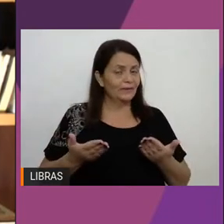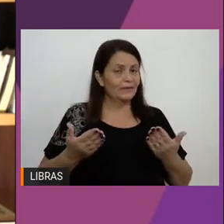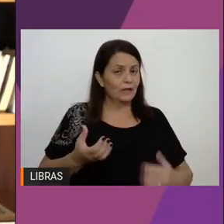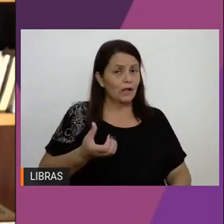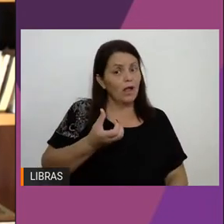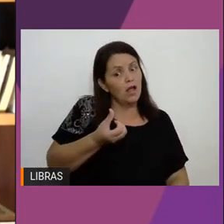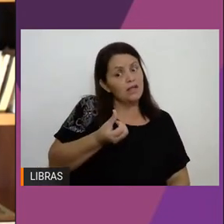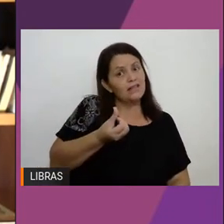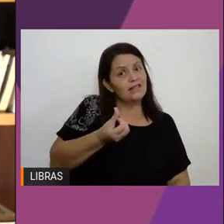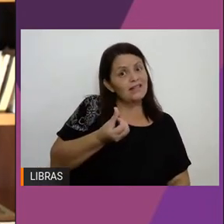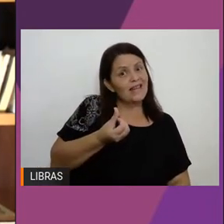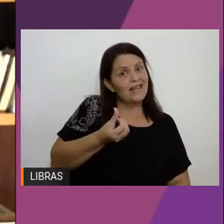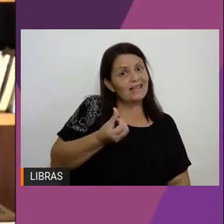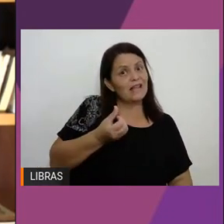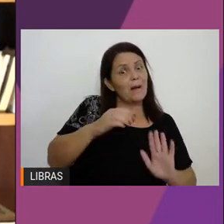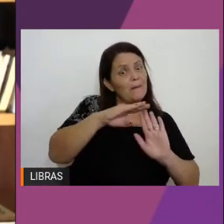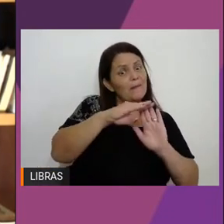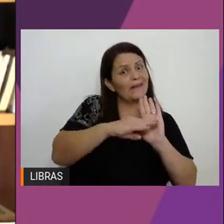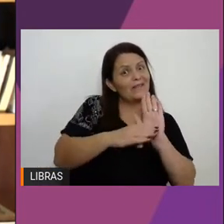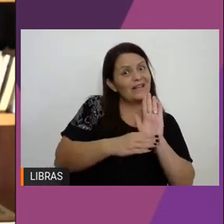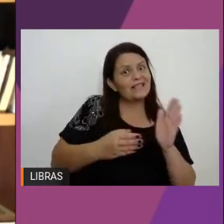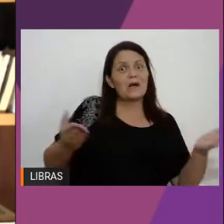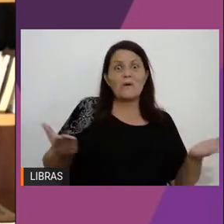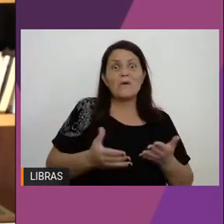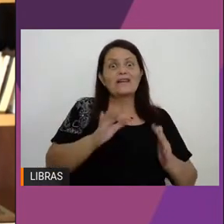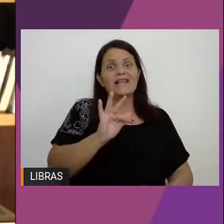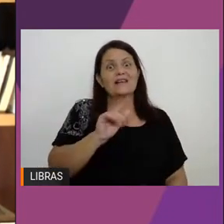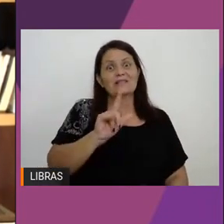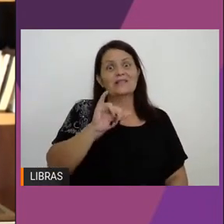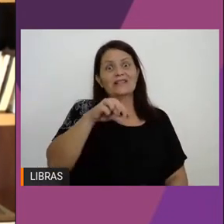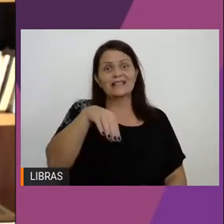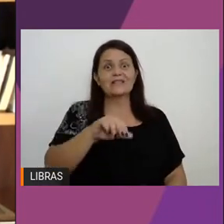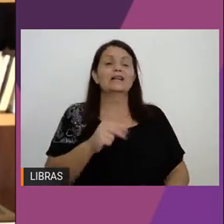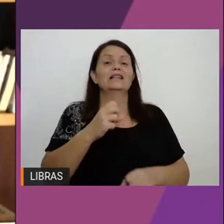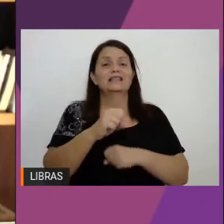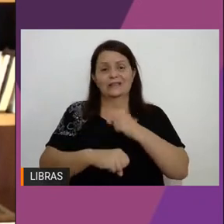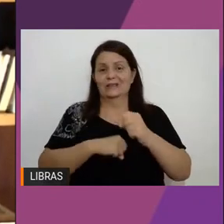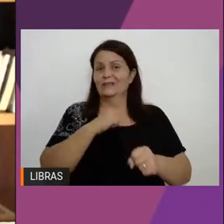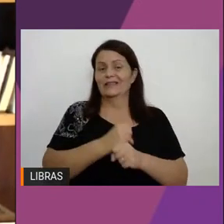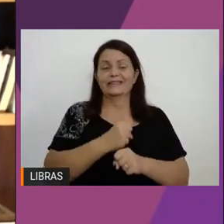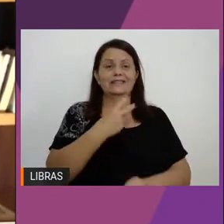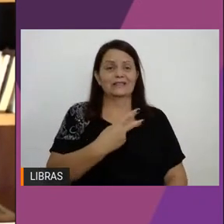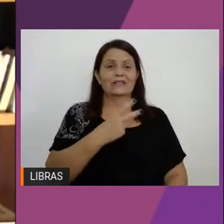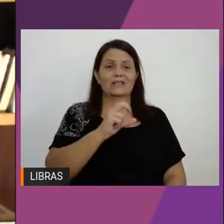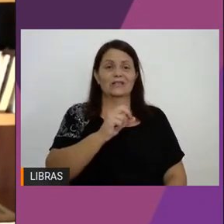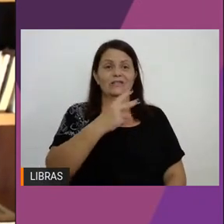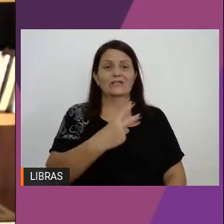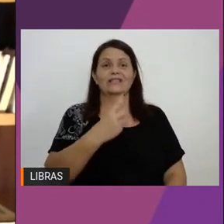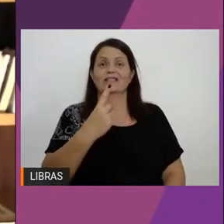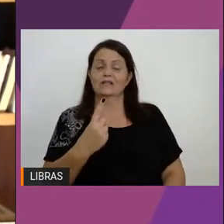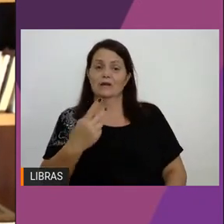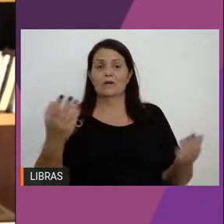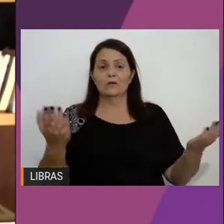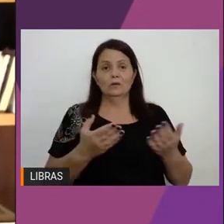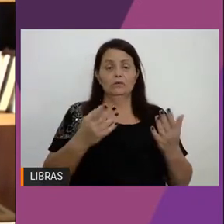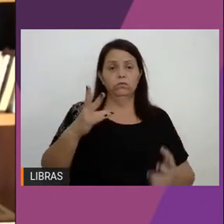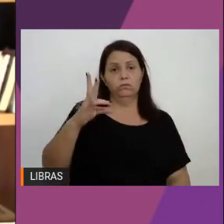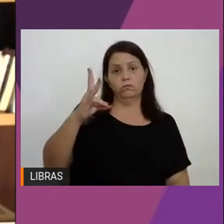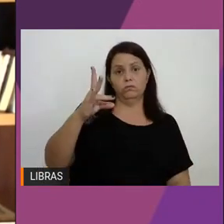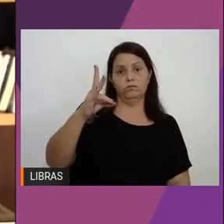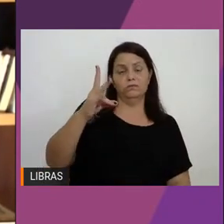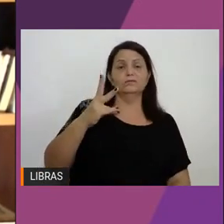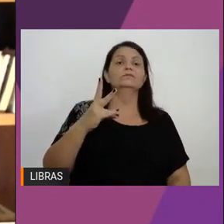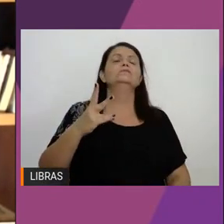sexta mesa da frionline 2021 e a prima online a nossa terceira